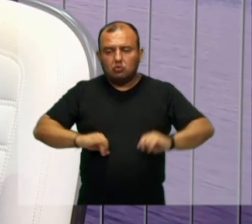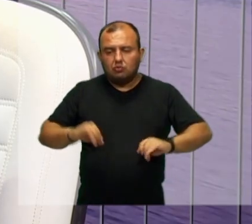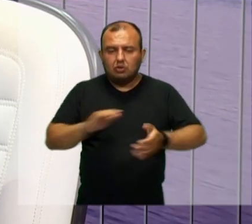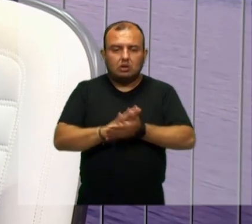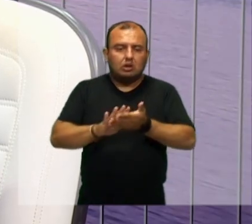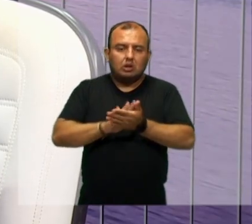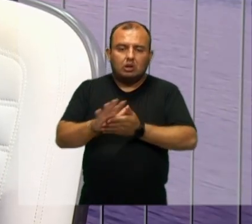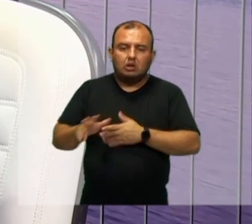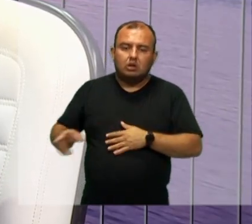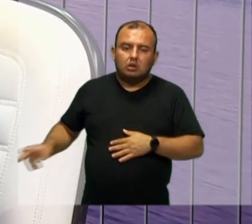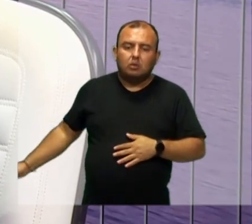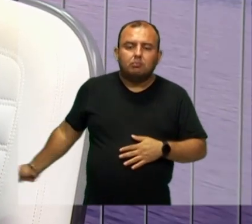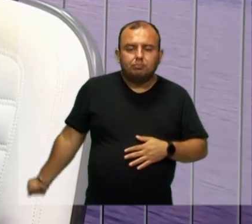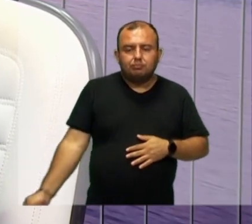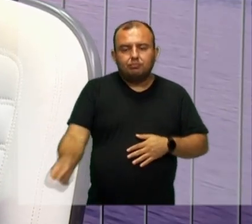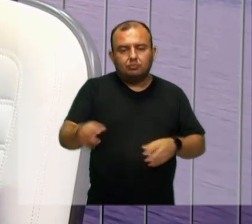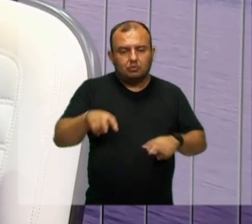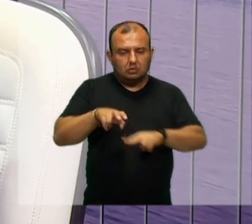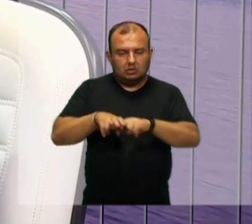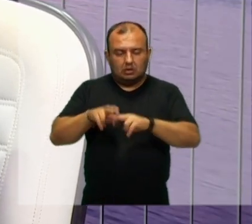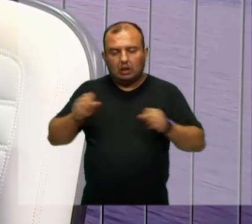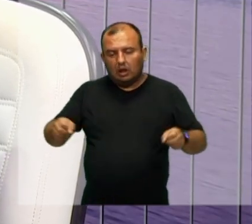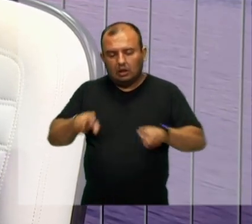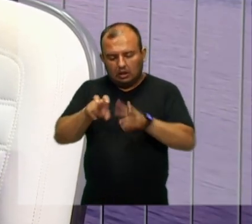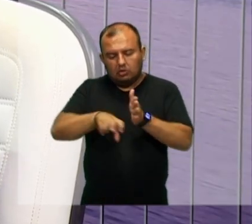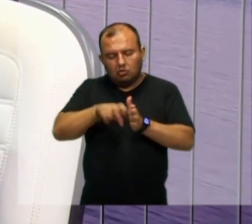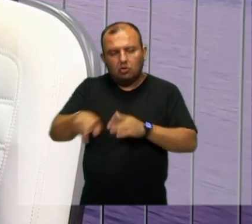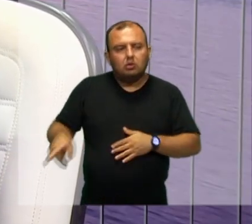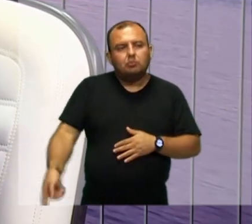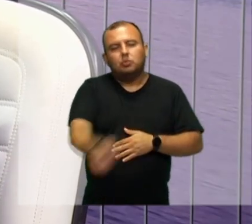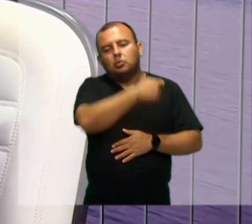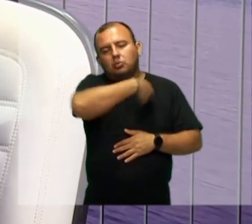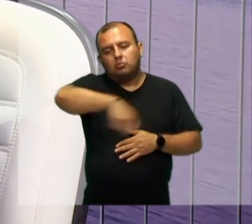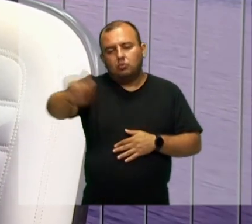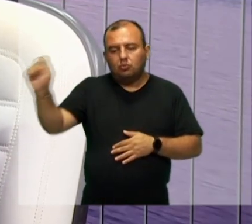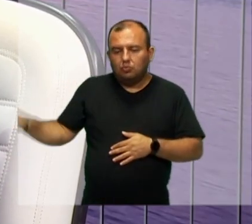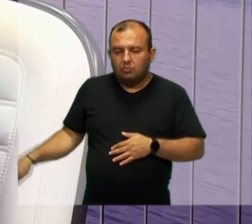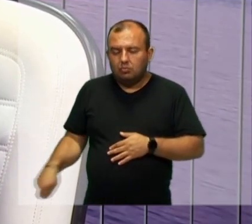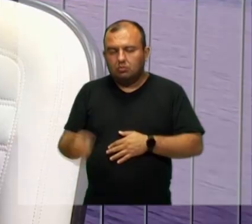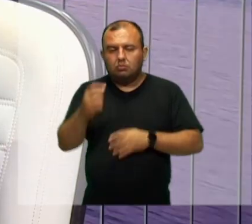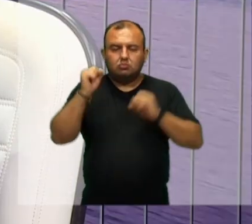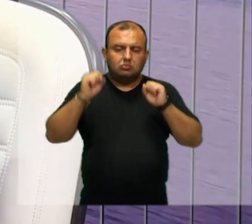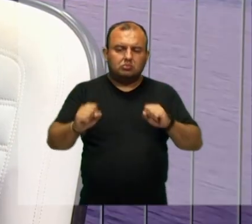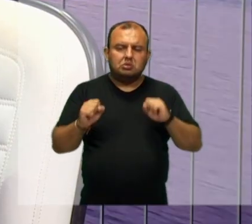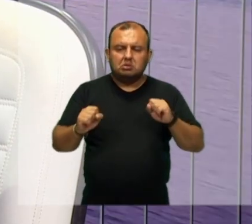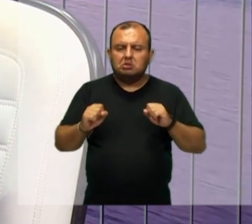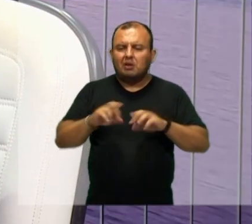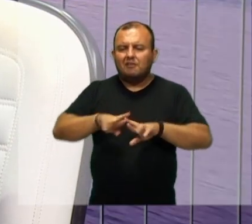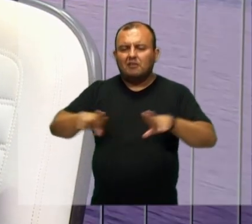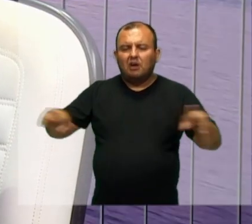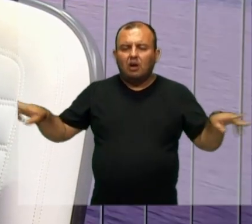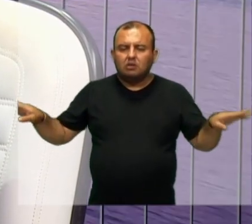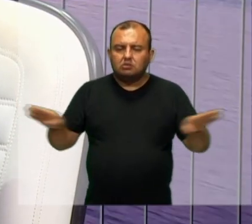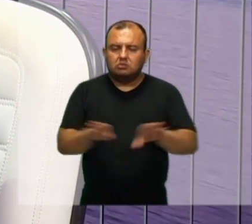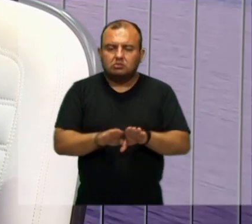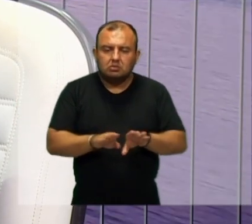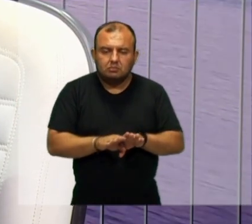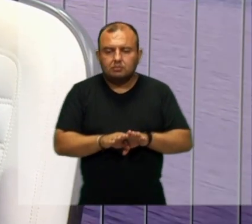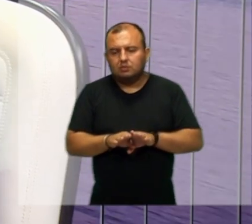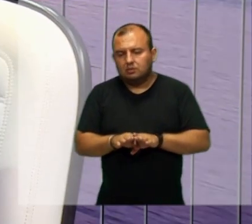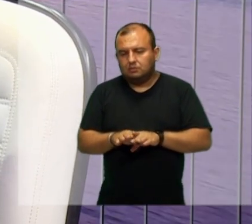tênis de campo, em cadeira de rodas, que não teria impacto no joelho. Eu poderia fazer uma infinidade de modalidades